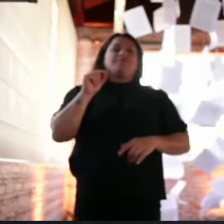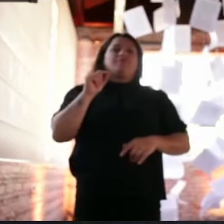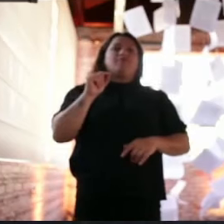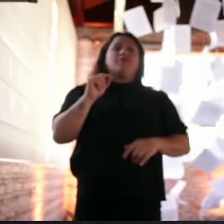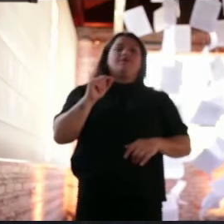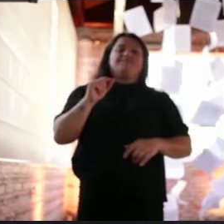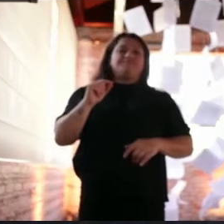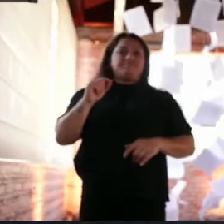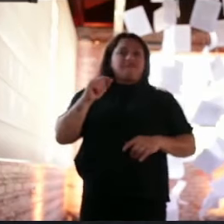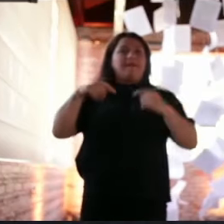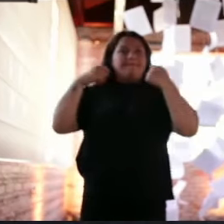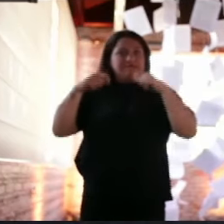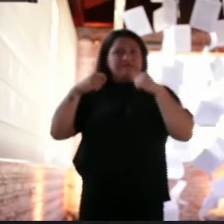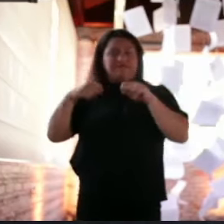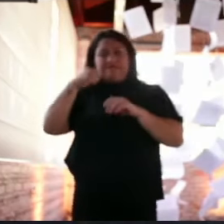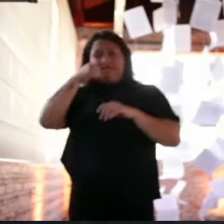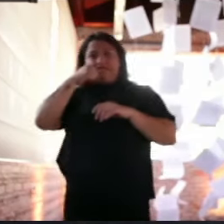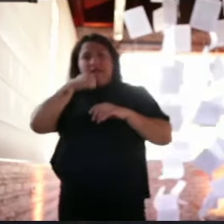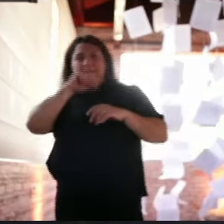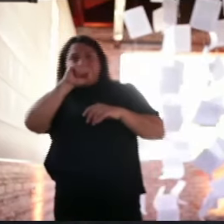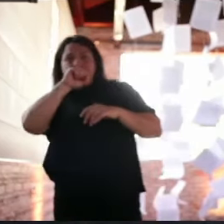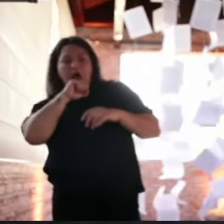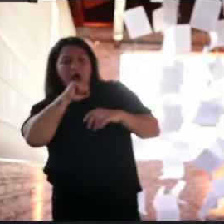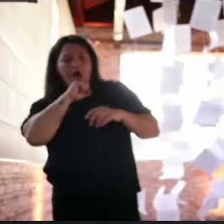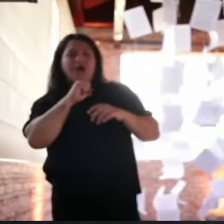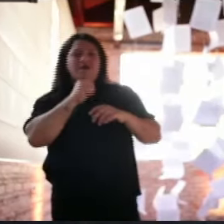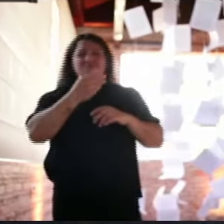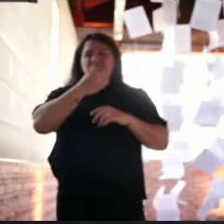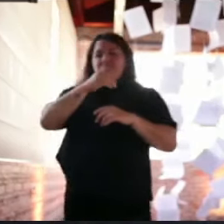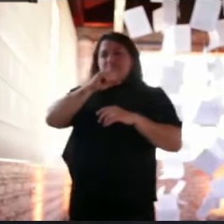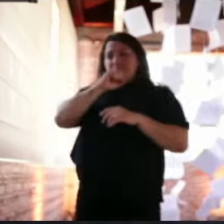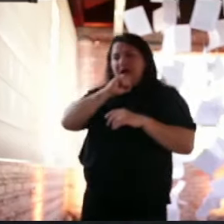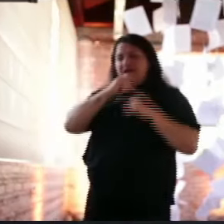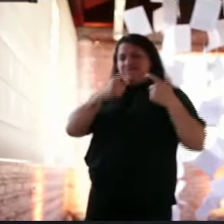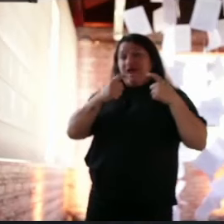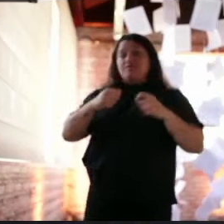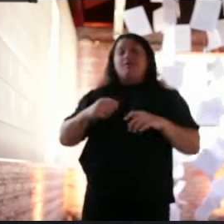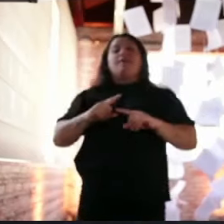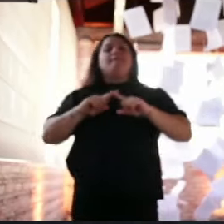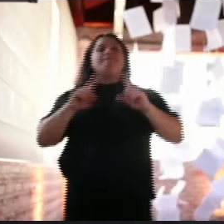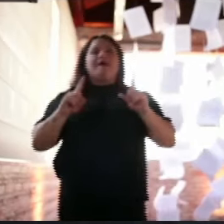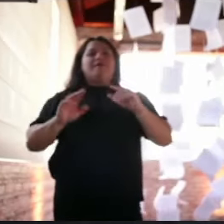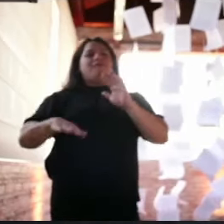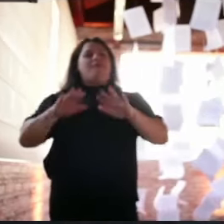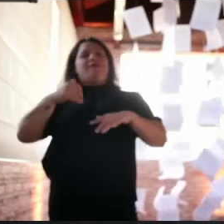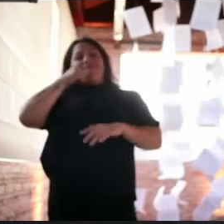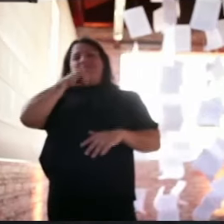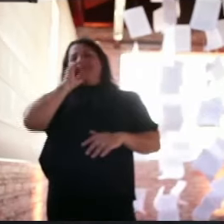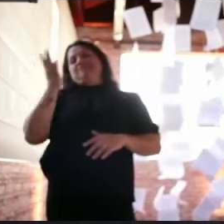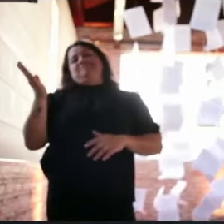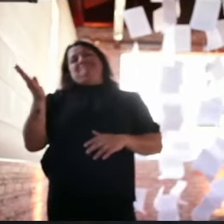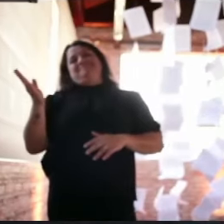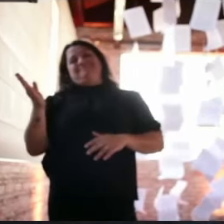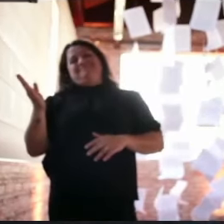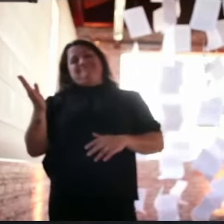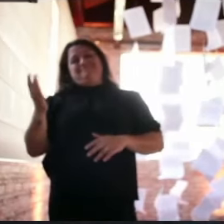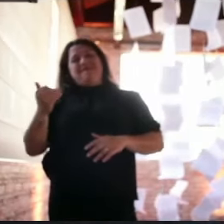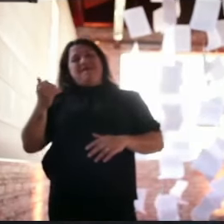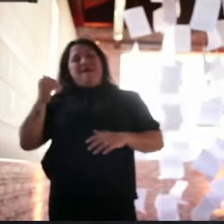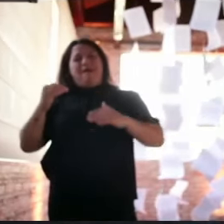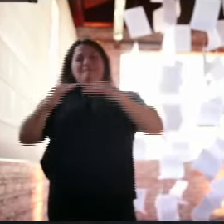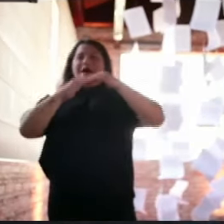tem que ser mãe né pai aquela coisa chata tem que ser mãe mas não é qualquer mãe né gente a mãe padrão